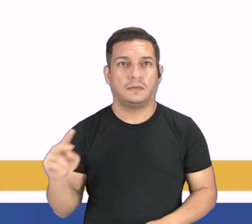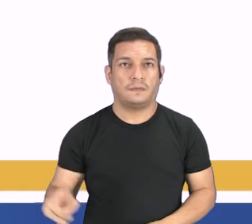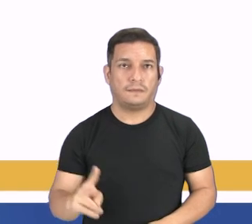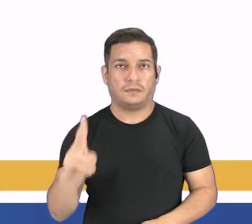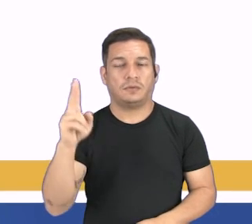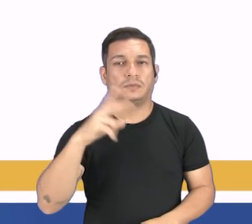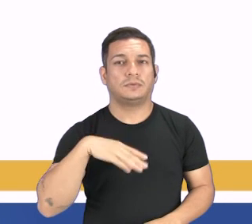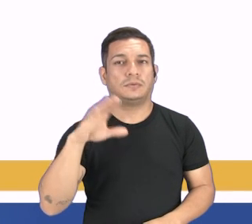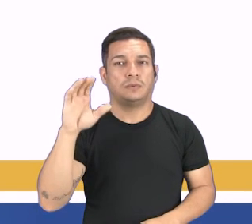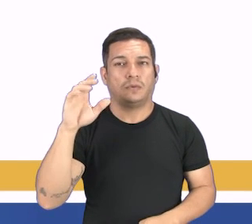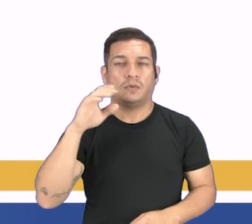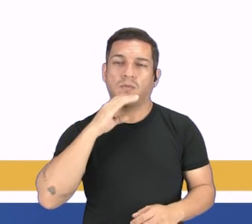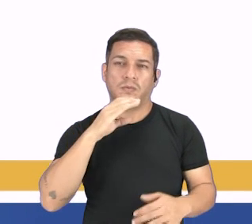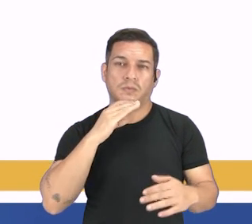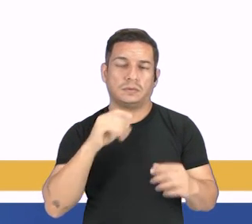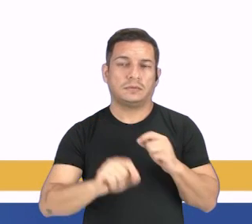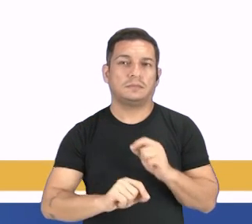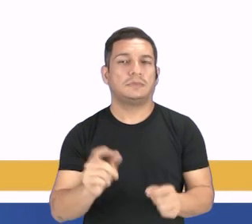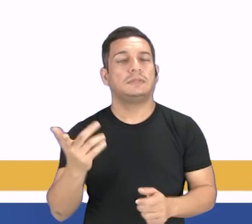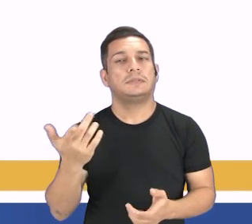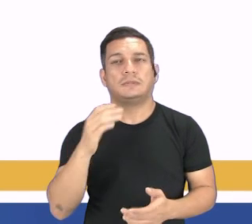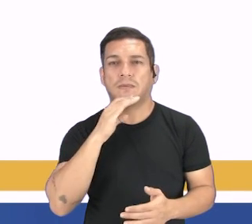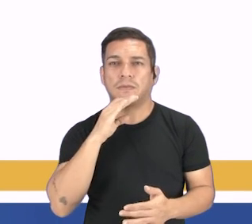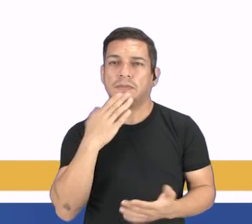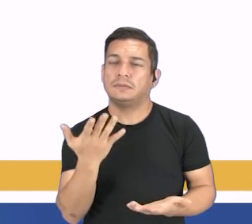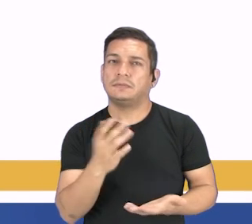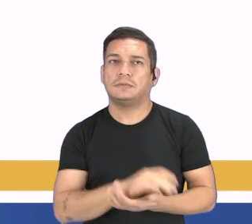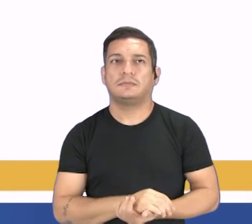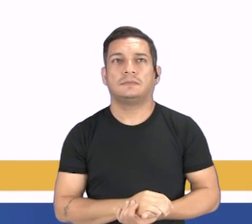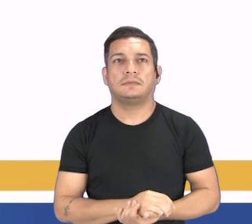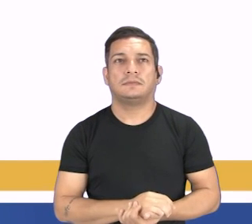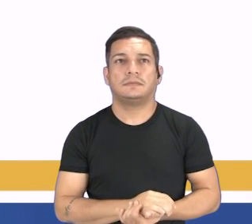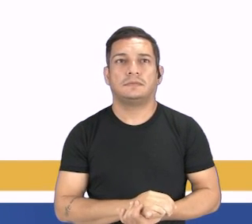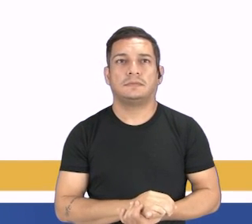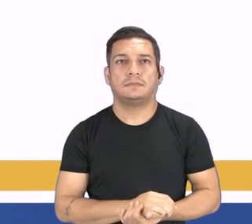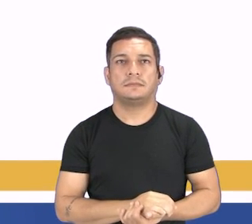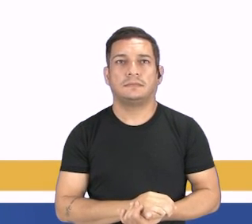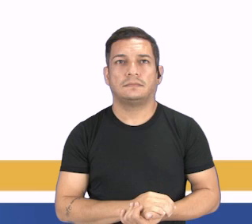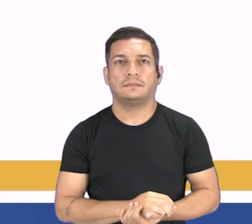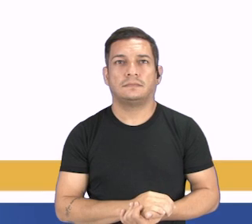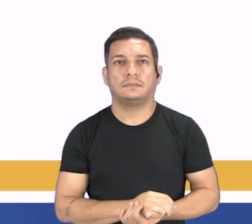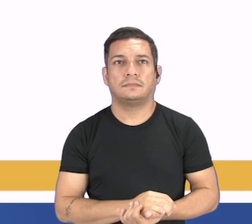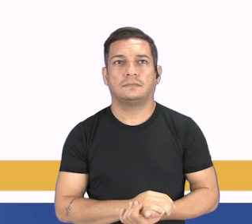seus valores cognitivos. Sim ou não? Correta ou errada?